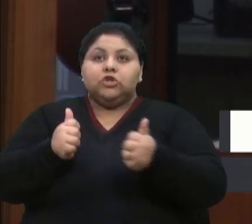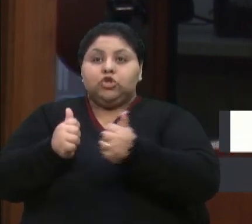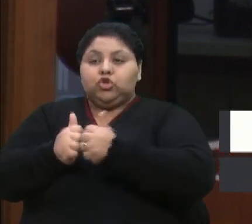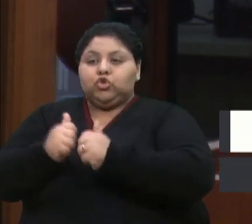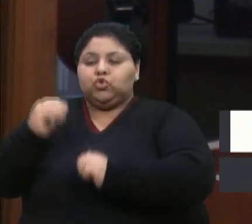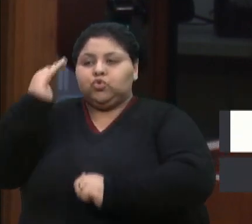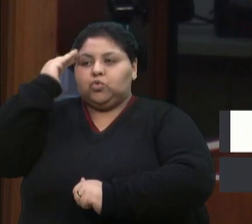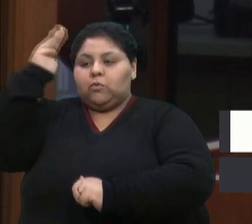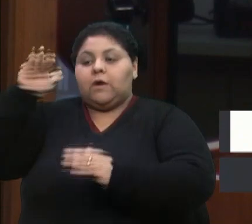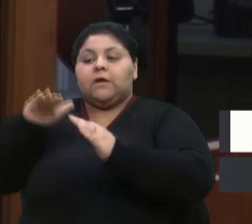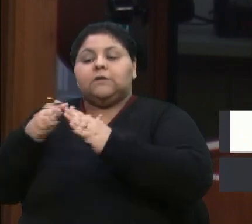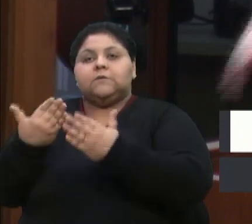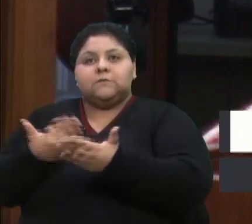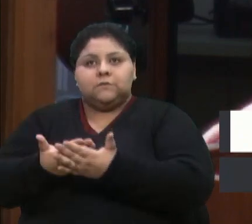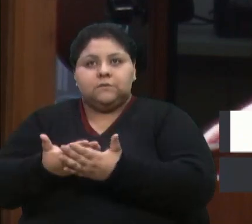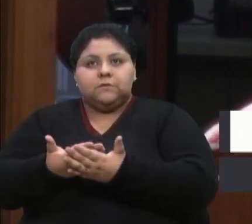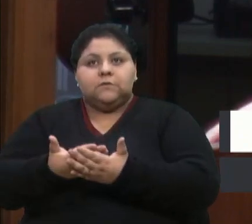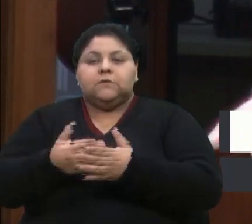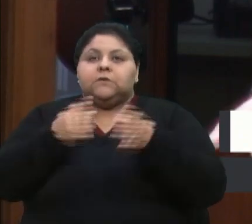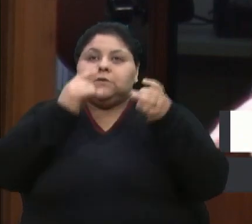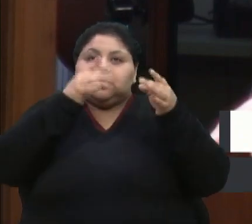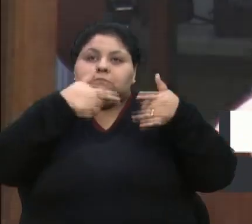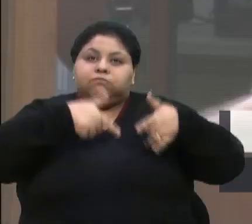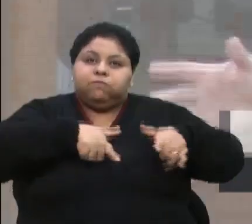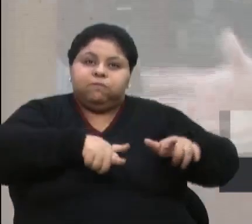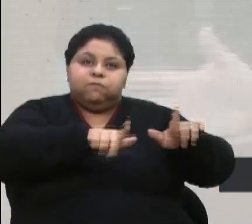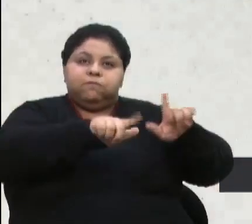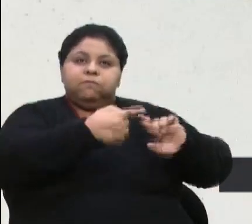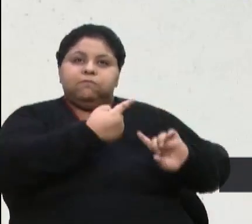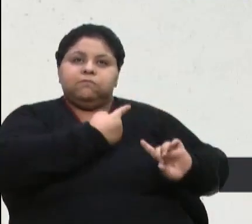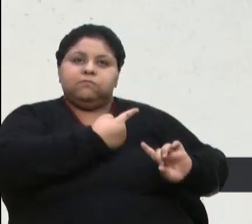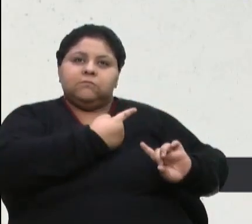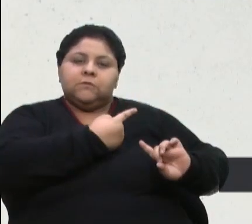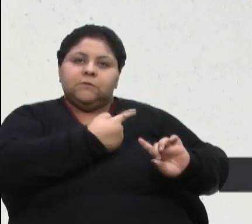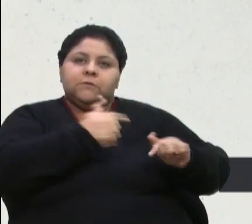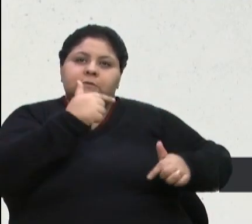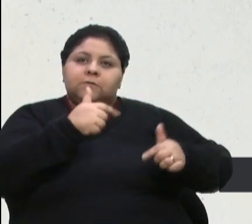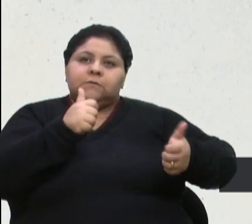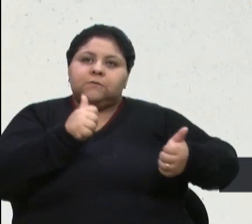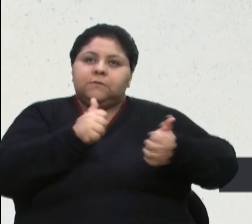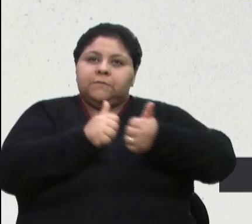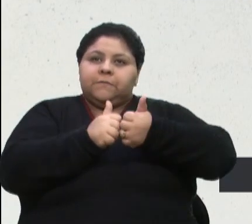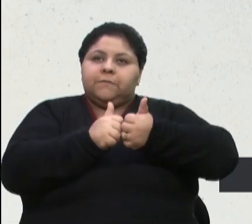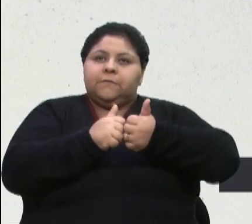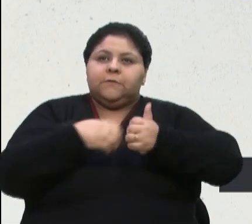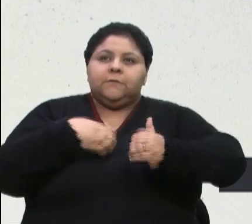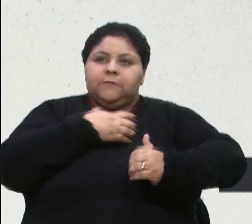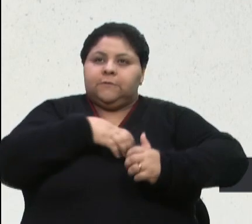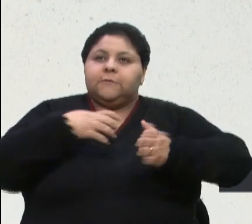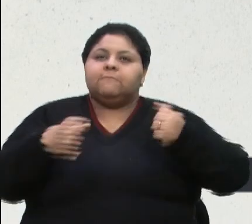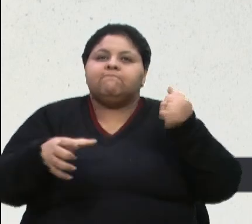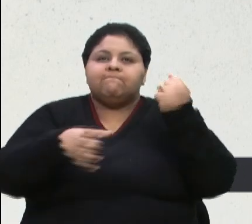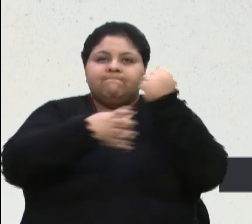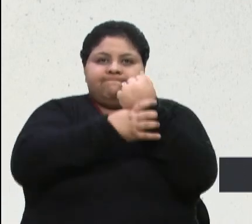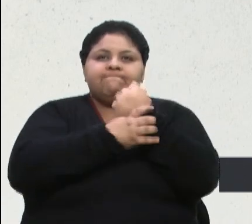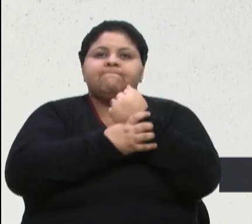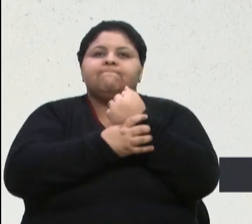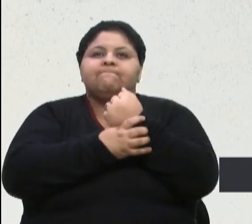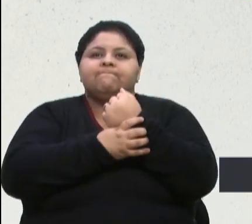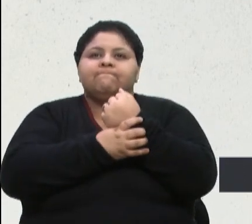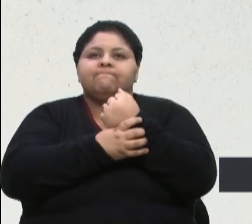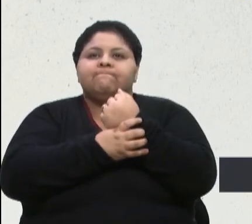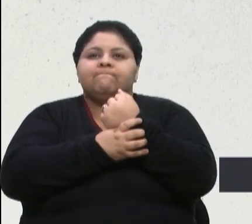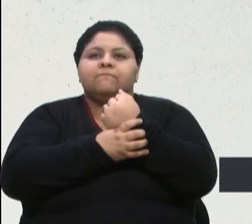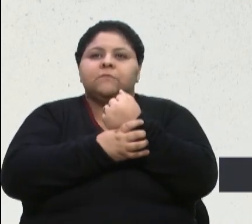como especificamente o slide diz, atuar junto às escolas de forma preventiva e ostensiva com